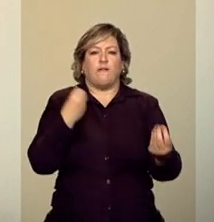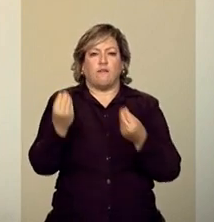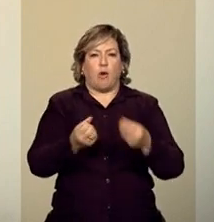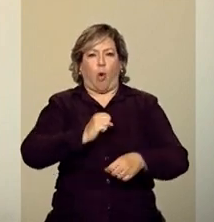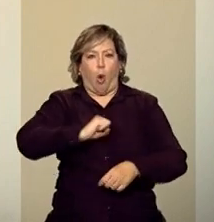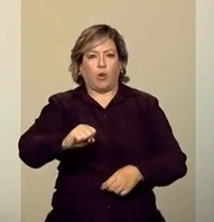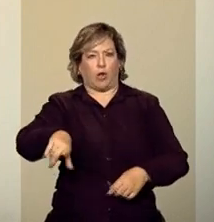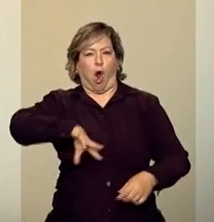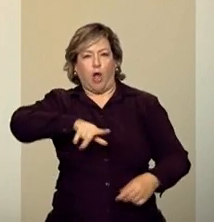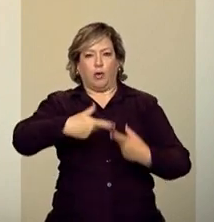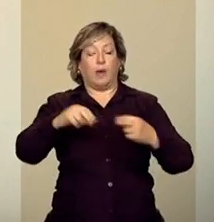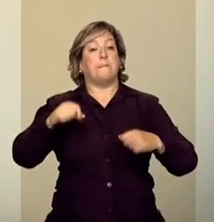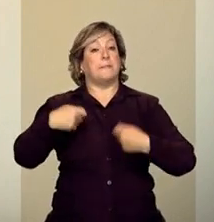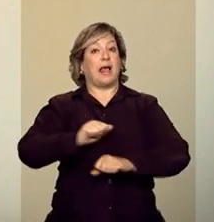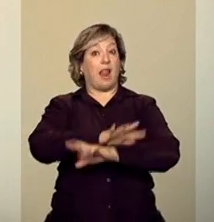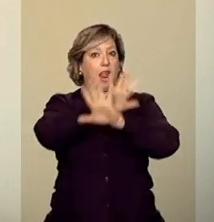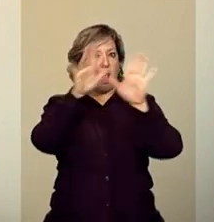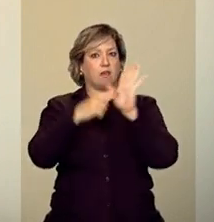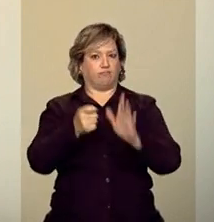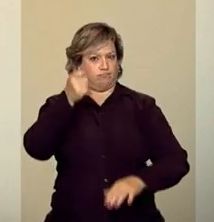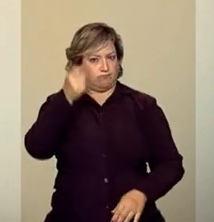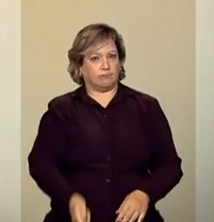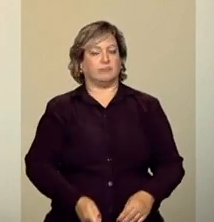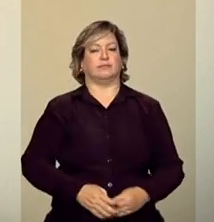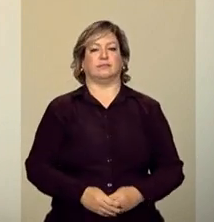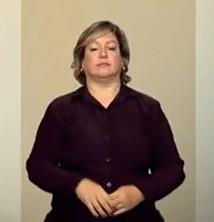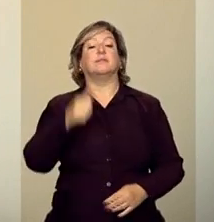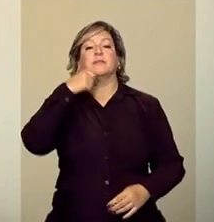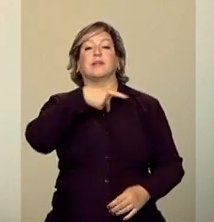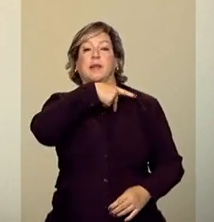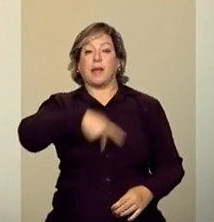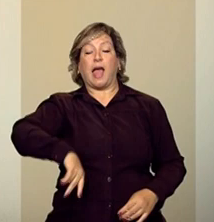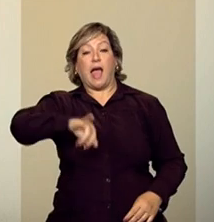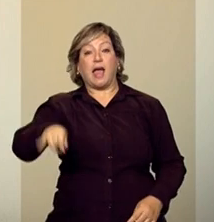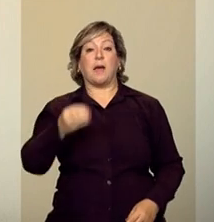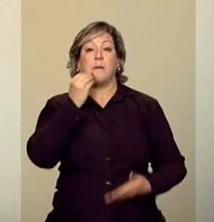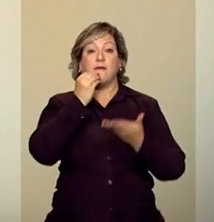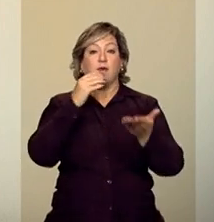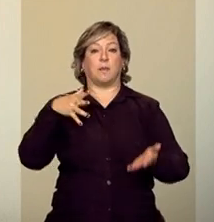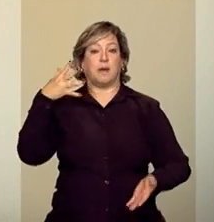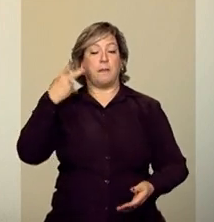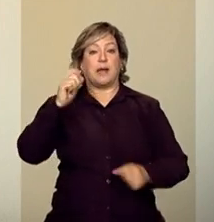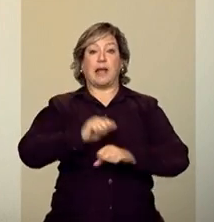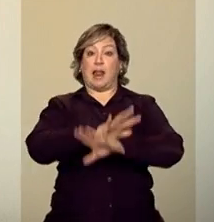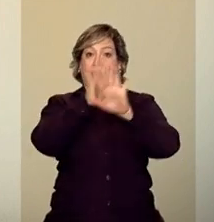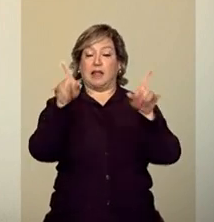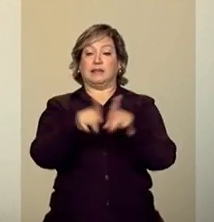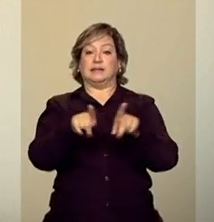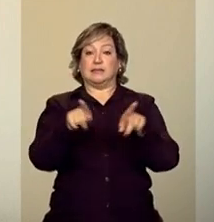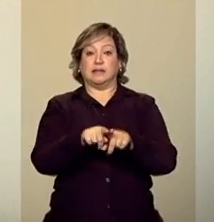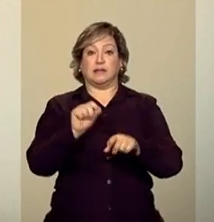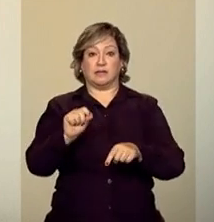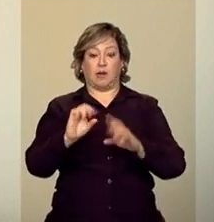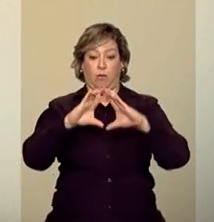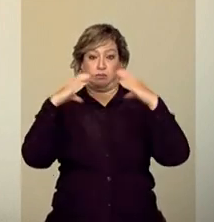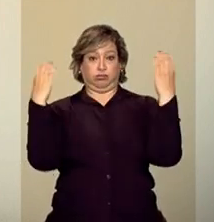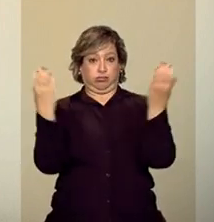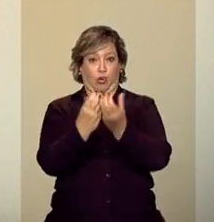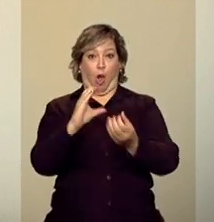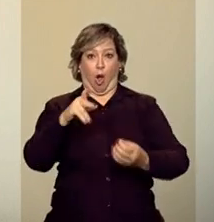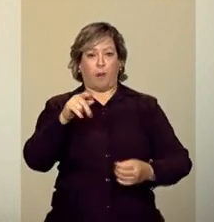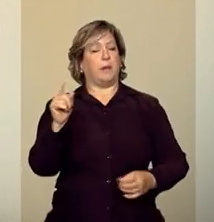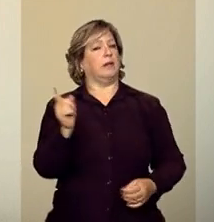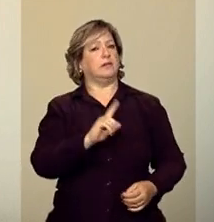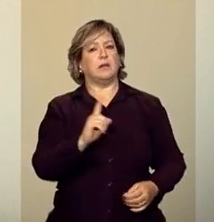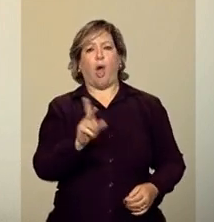com transparência e rigor. A presidenta aproveitou o pronunciamento para esclarecer que os estádios da Copa não